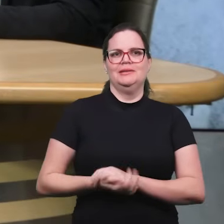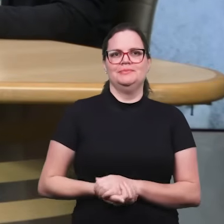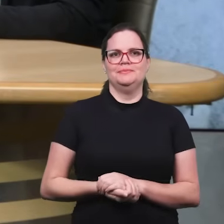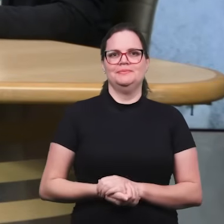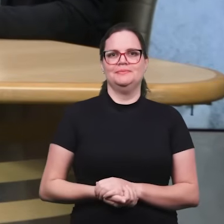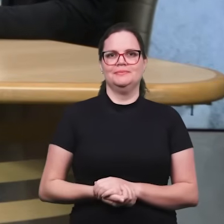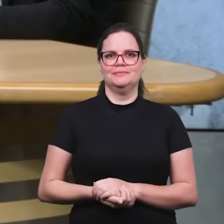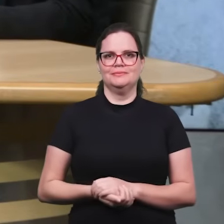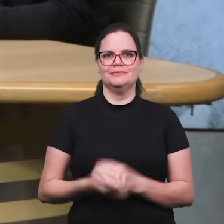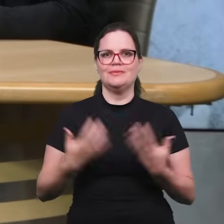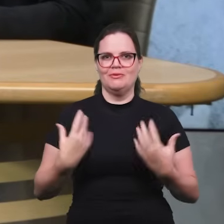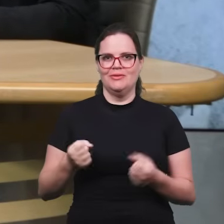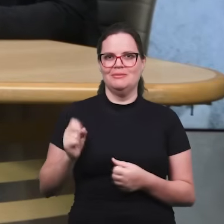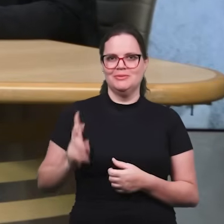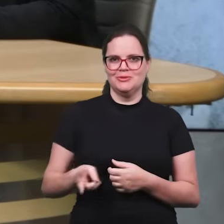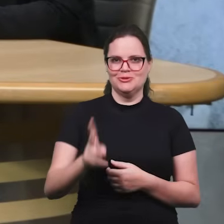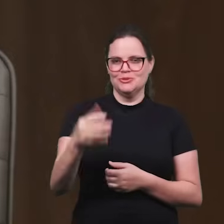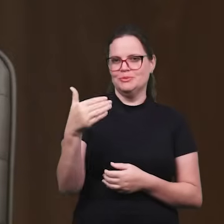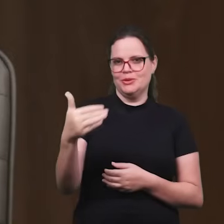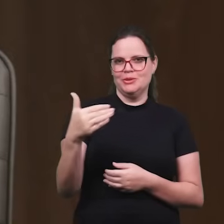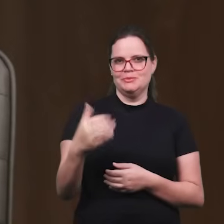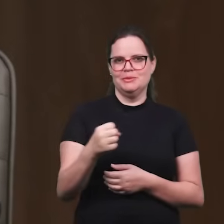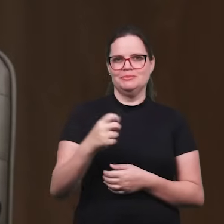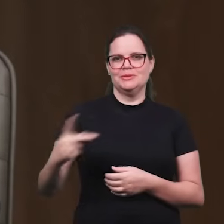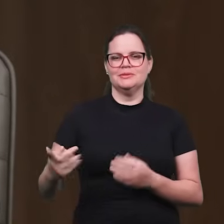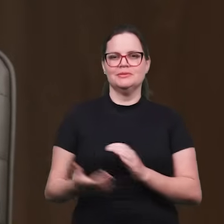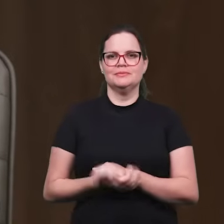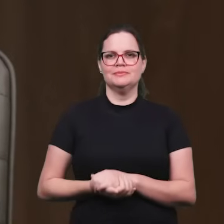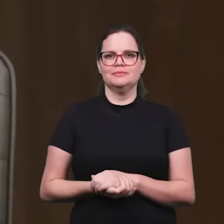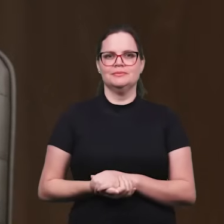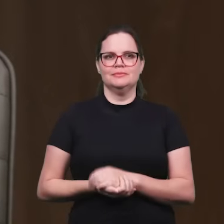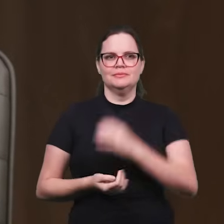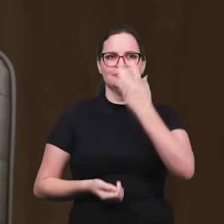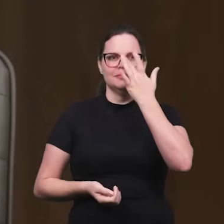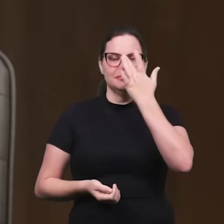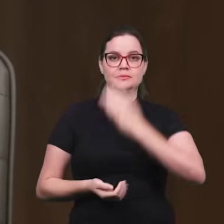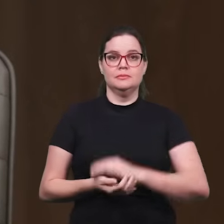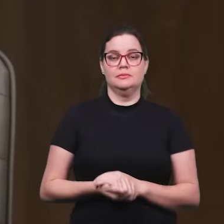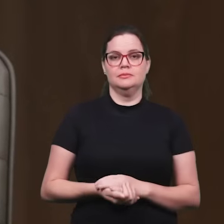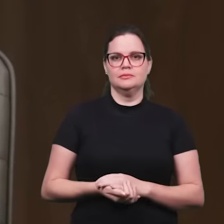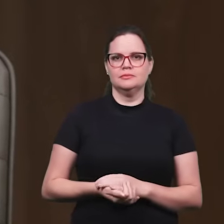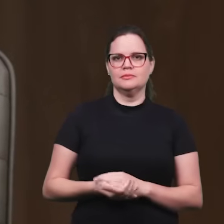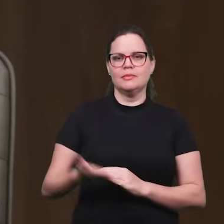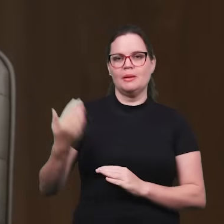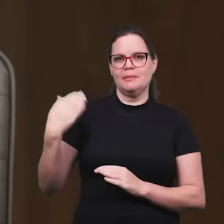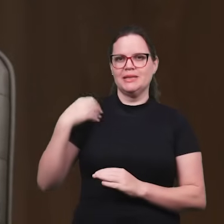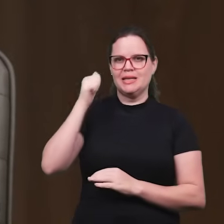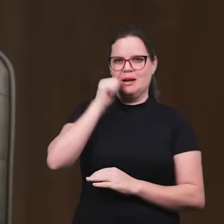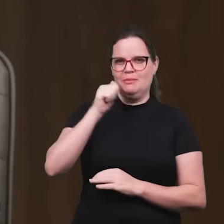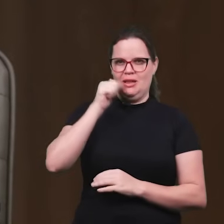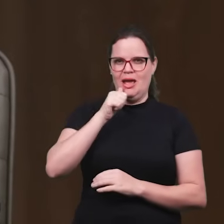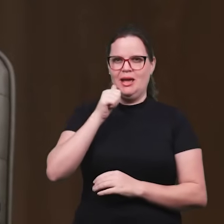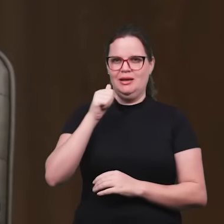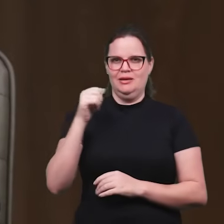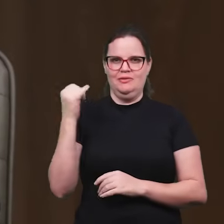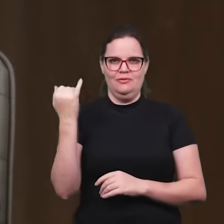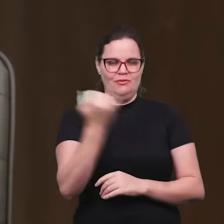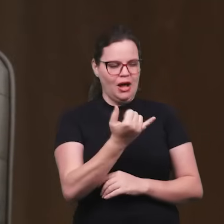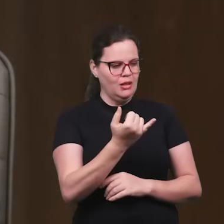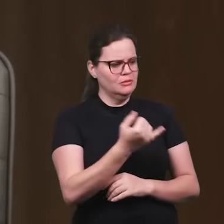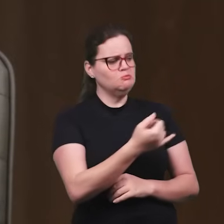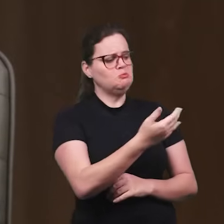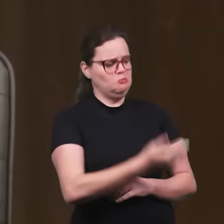queridos. Vamos continuar no próximo programa. Quando a mulher samaritana disse, Senhor, vejo que